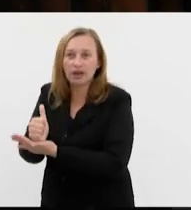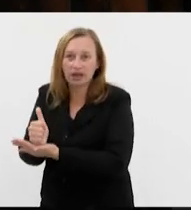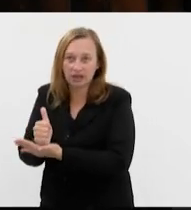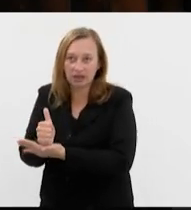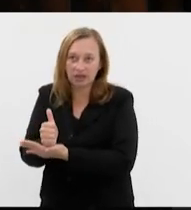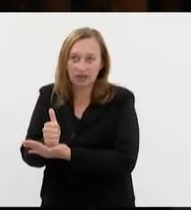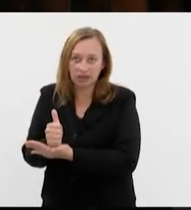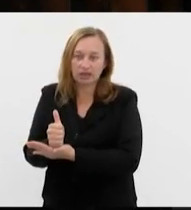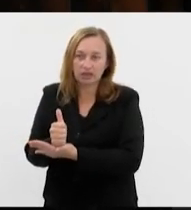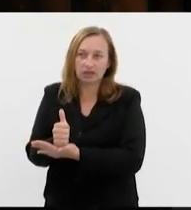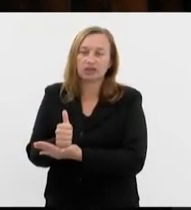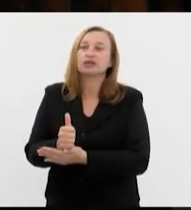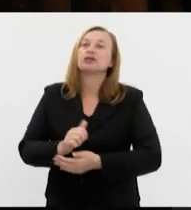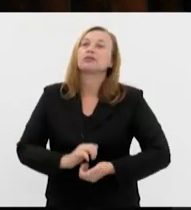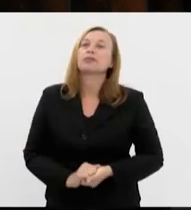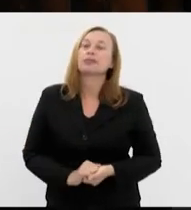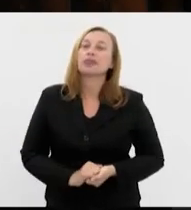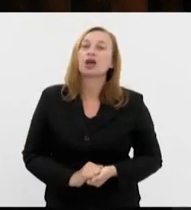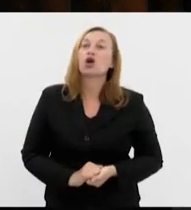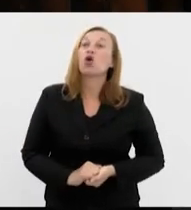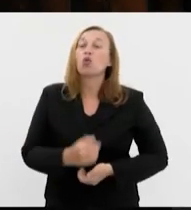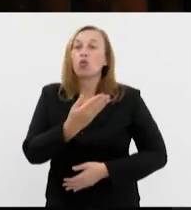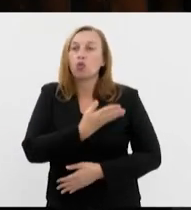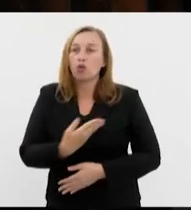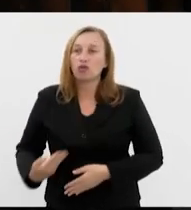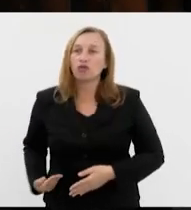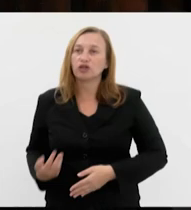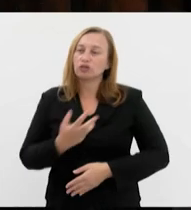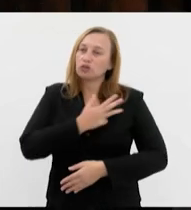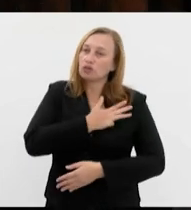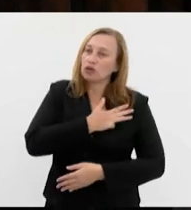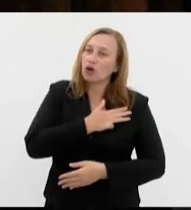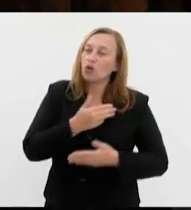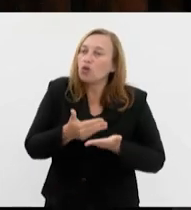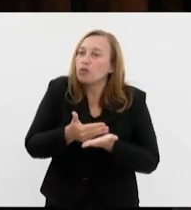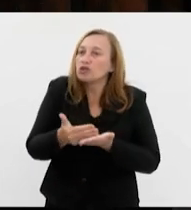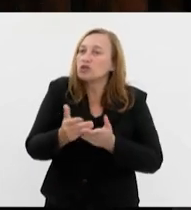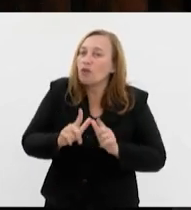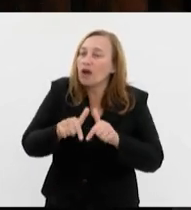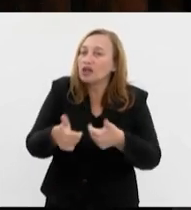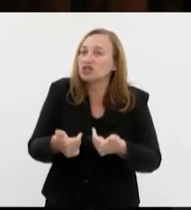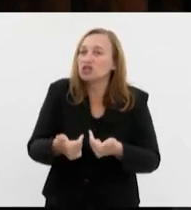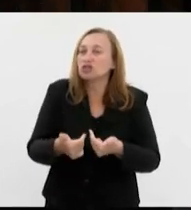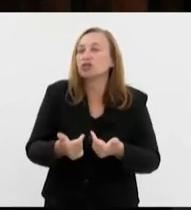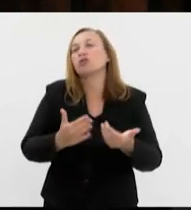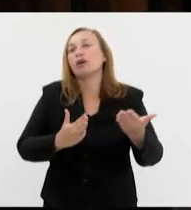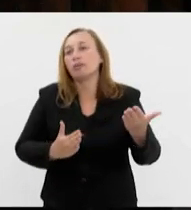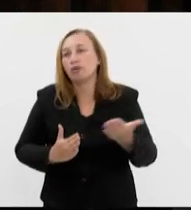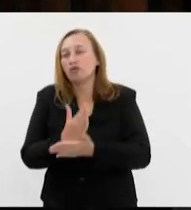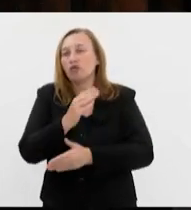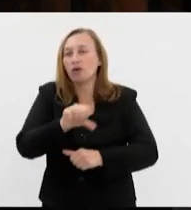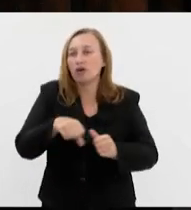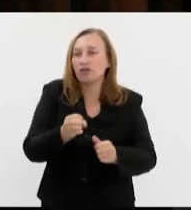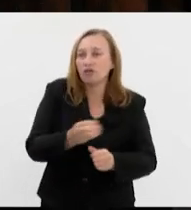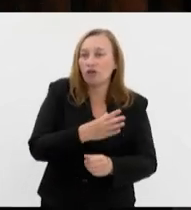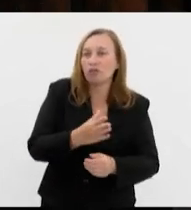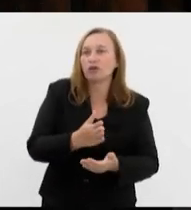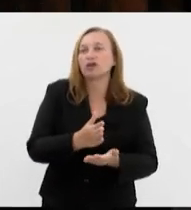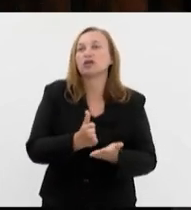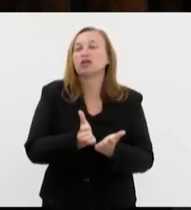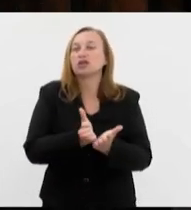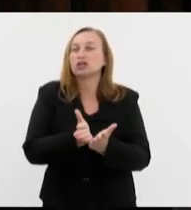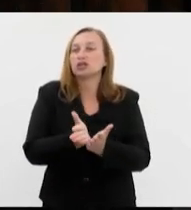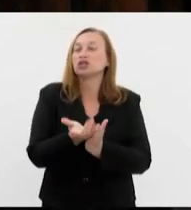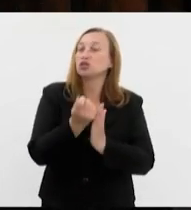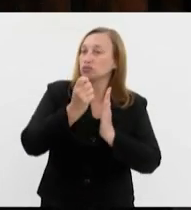sua natureza regressiva. O governo Lula começou a mexer nisso quando aprovou a reforma tributária e tem que dar